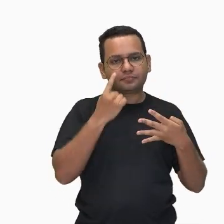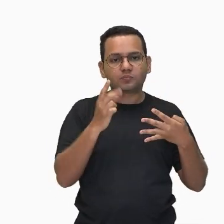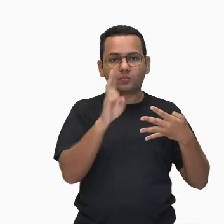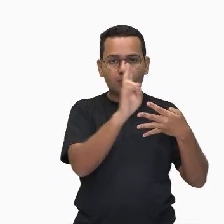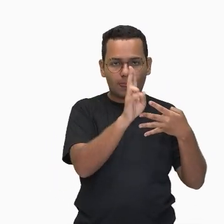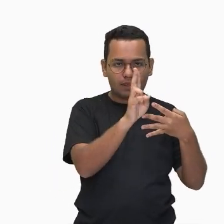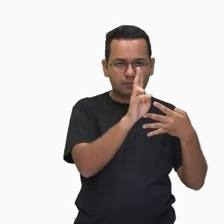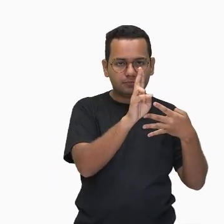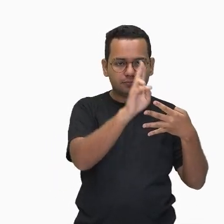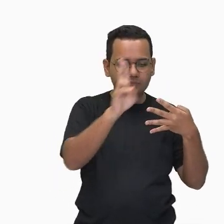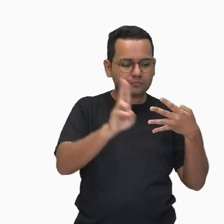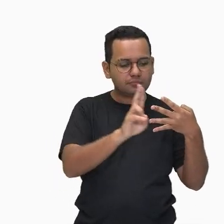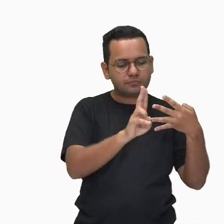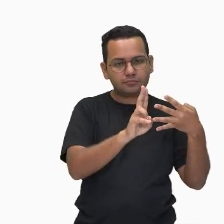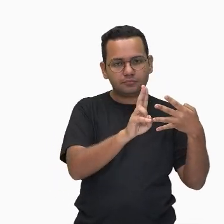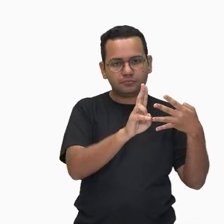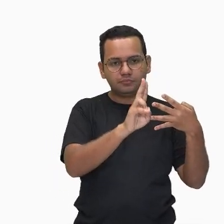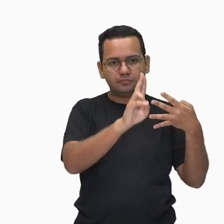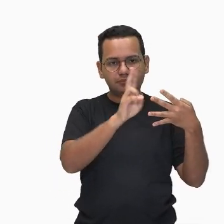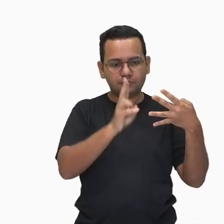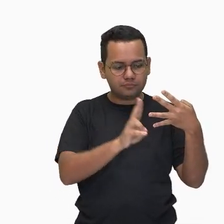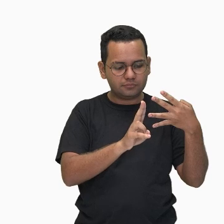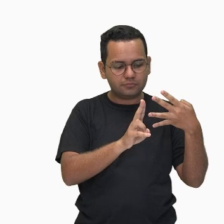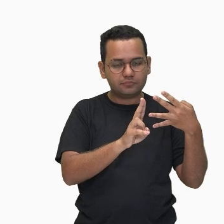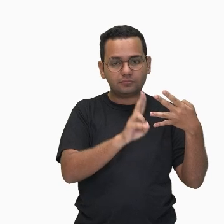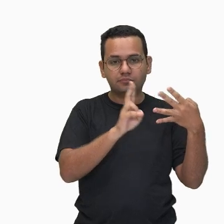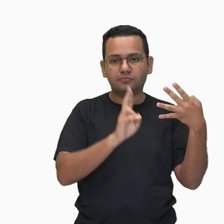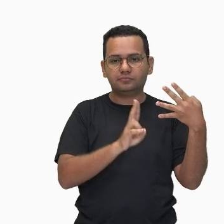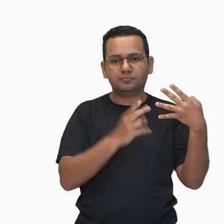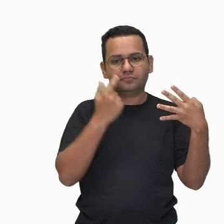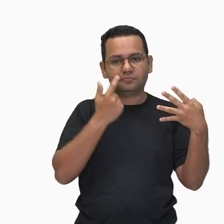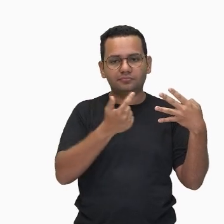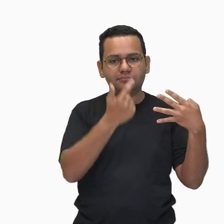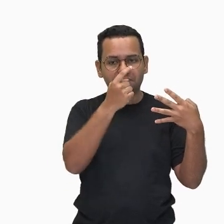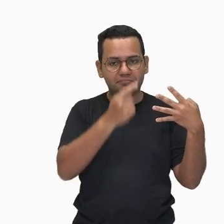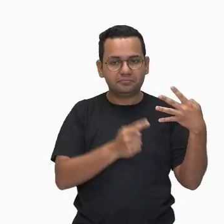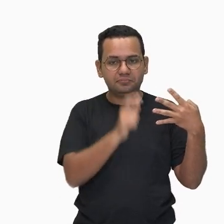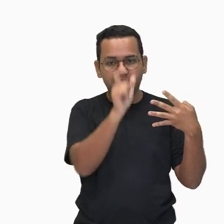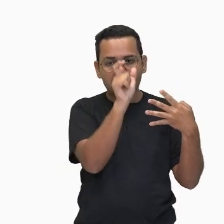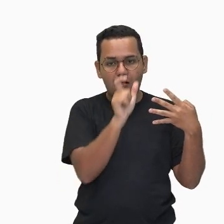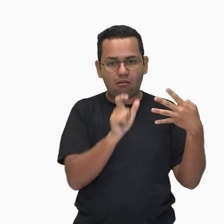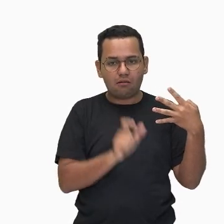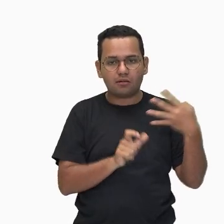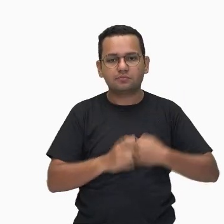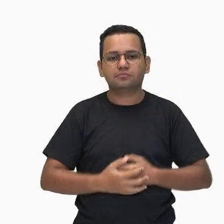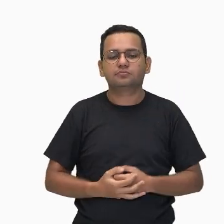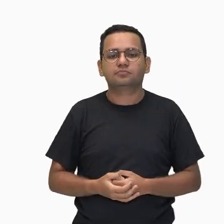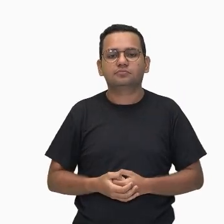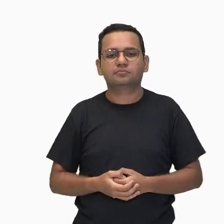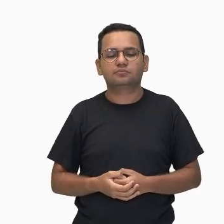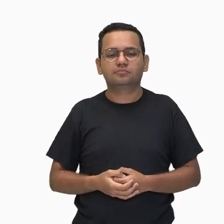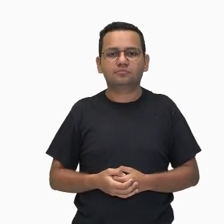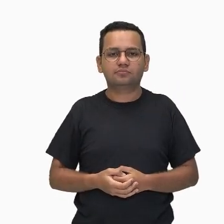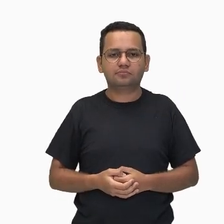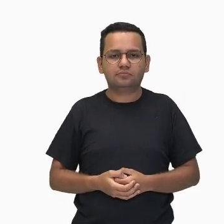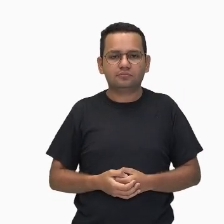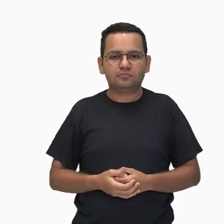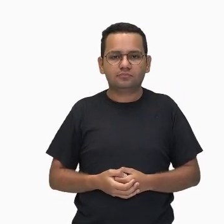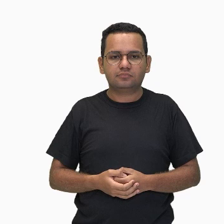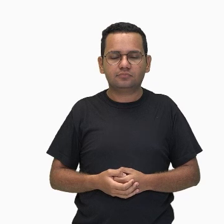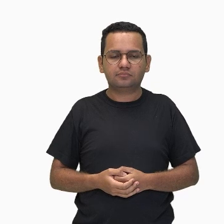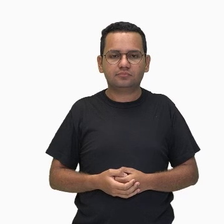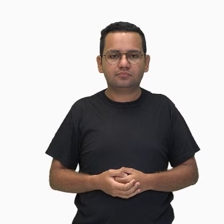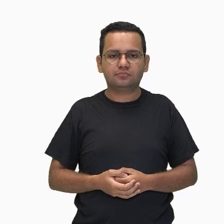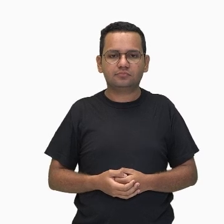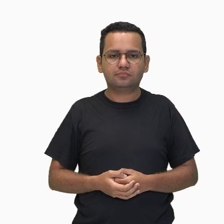Destilação, cromatografia, extração e destilação fracionada. Repetindo, a